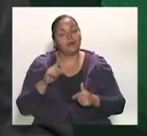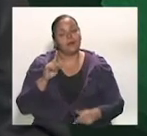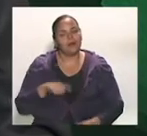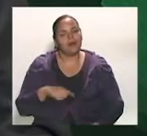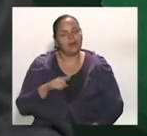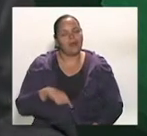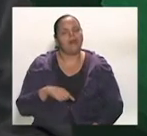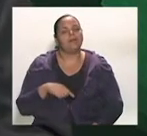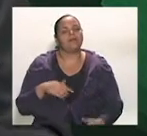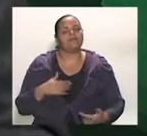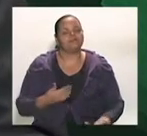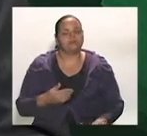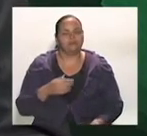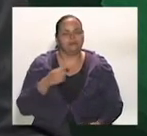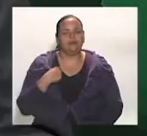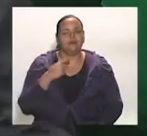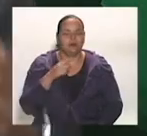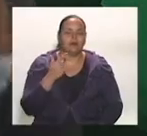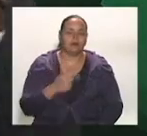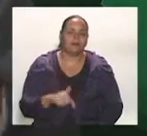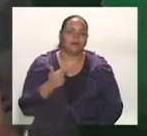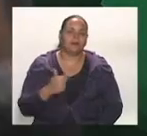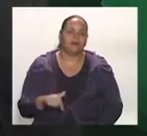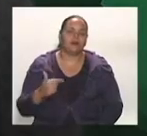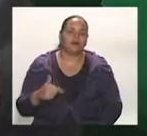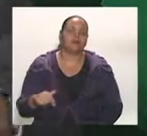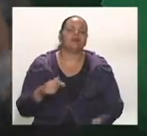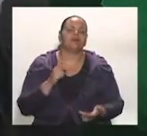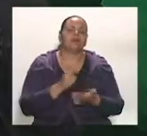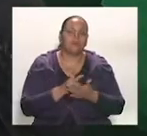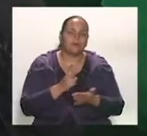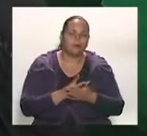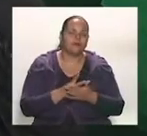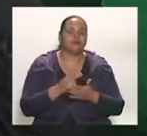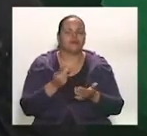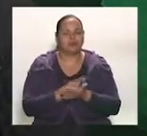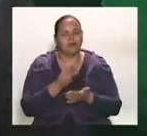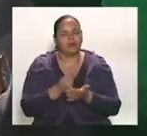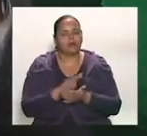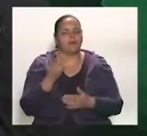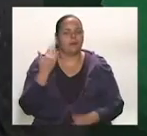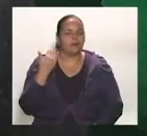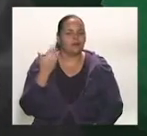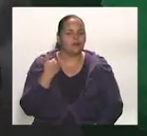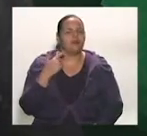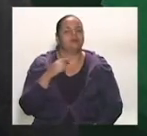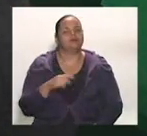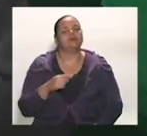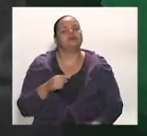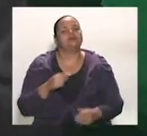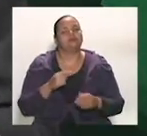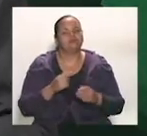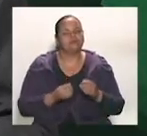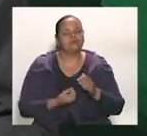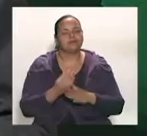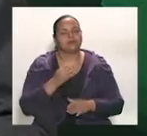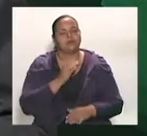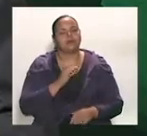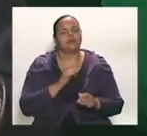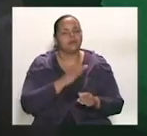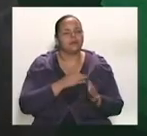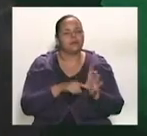problema do Profut é a APFUT. Quer dizer, você repete os mesmos erros do passado. Você cria mecanismos